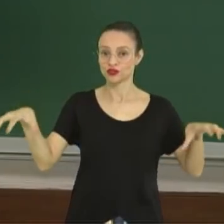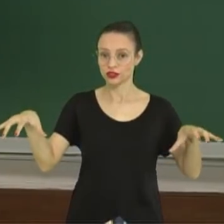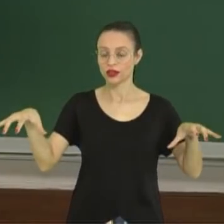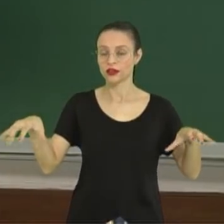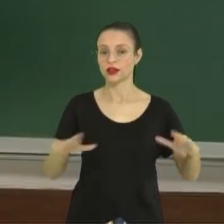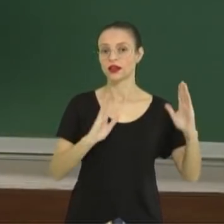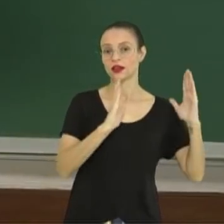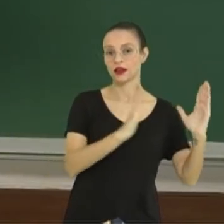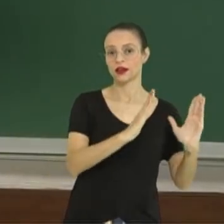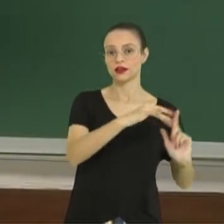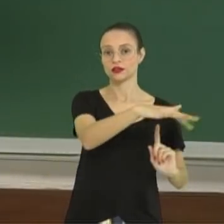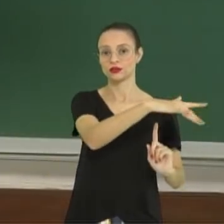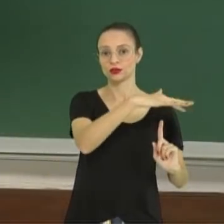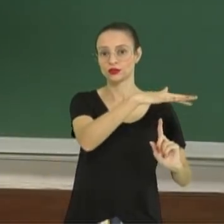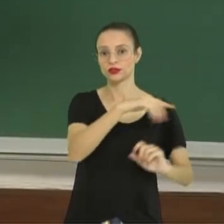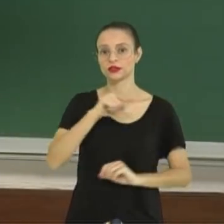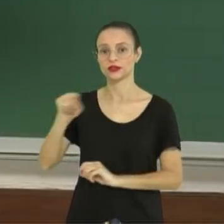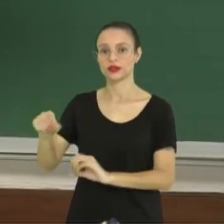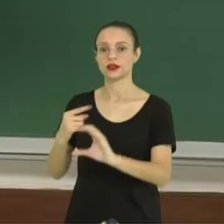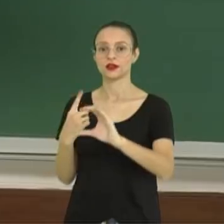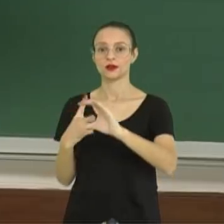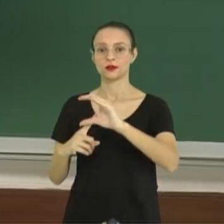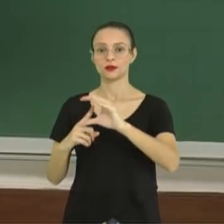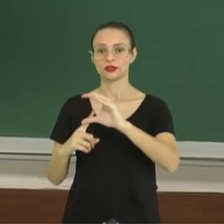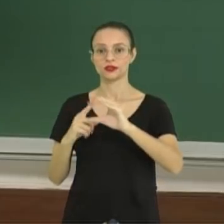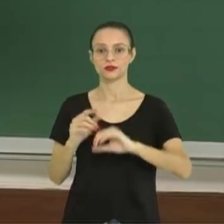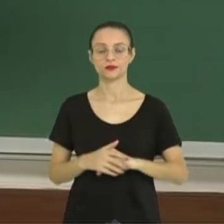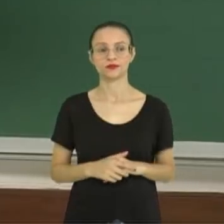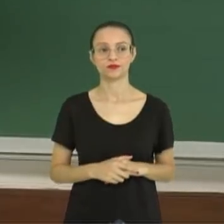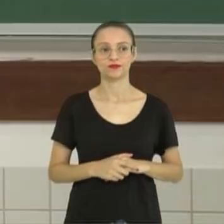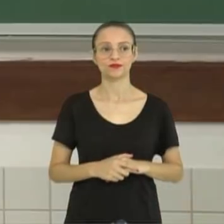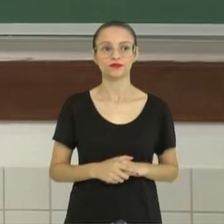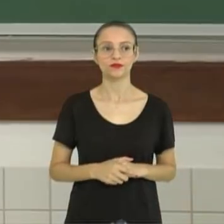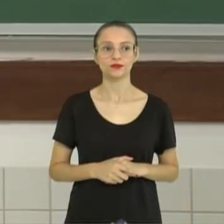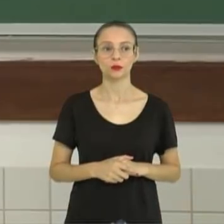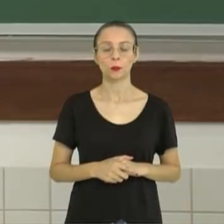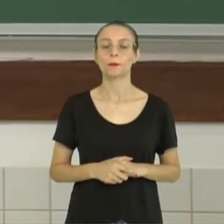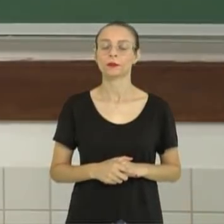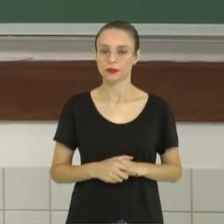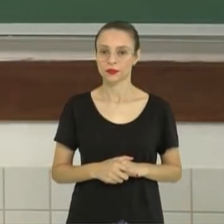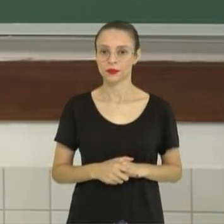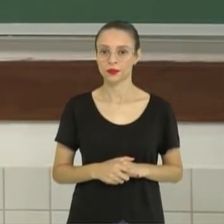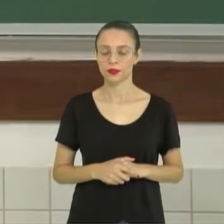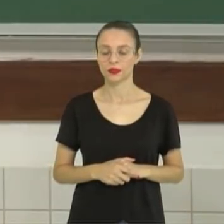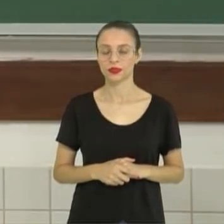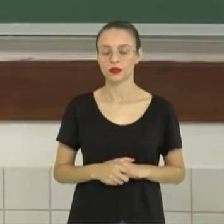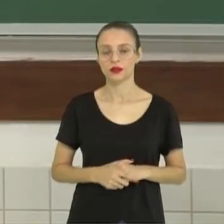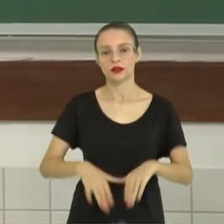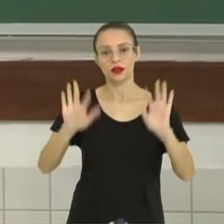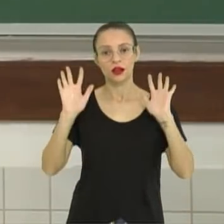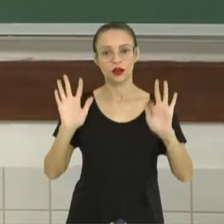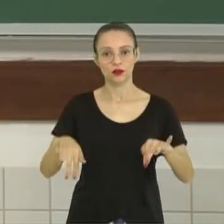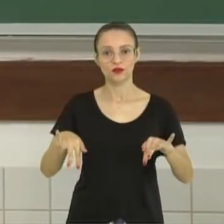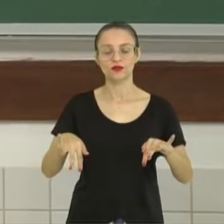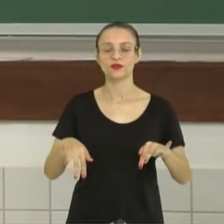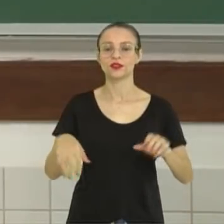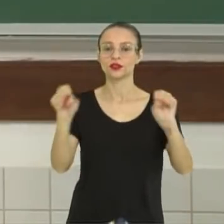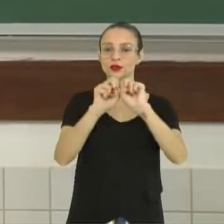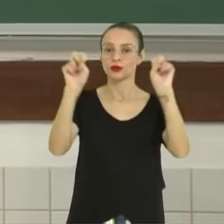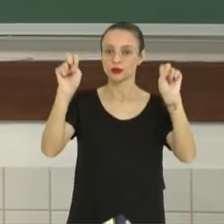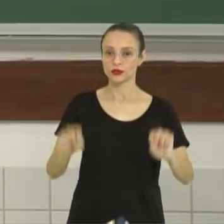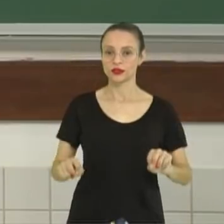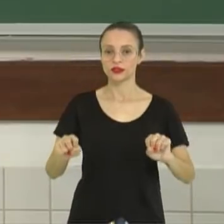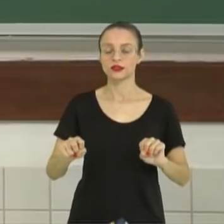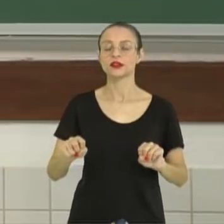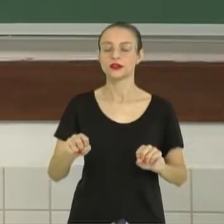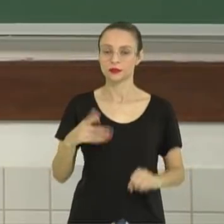blocos, socialistas e comunistas. Aí chega ao fim, né, o sistema socialista no final da década